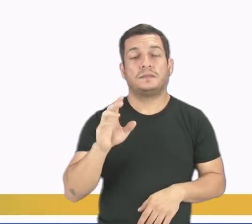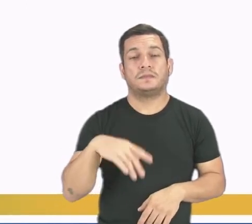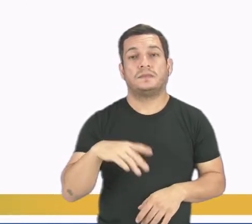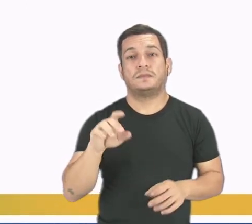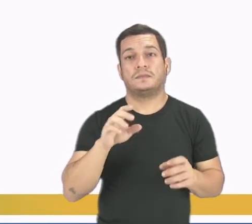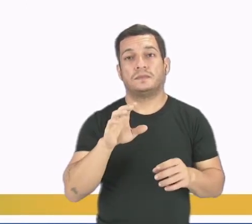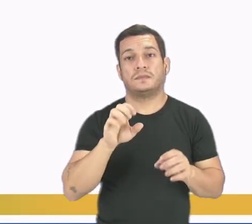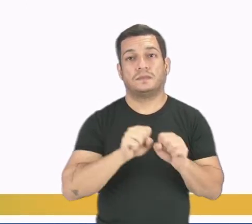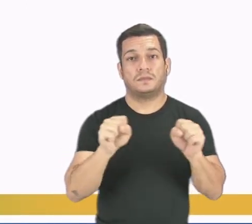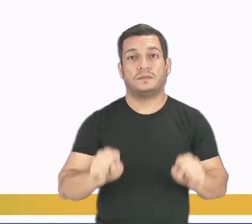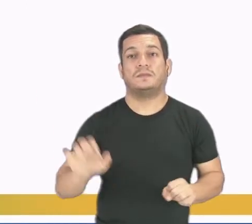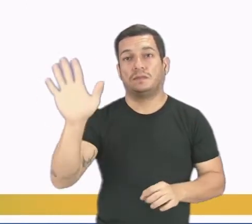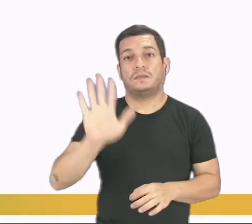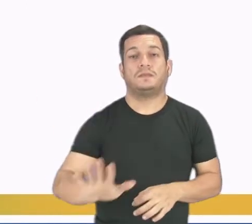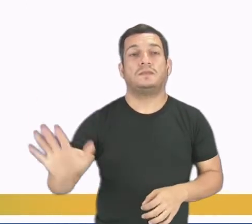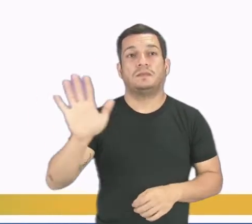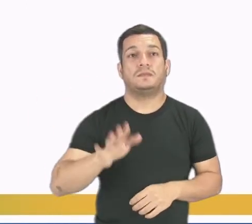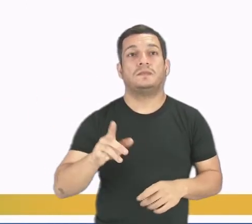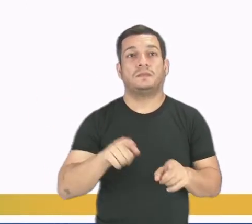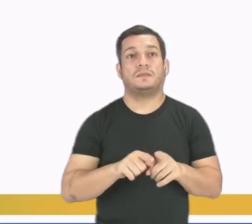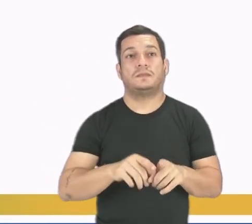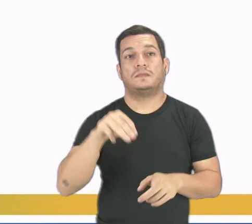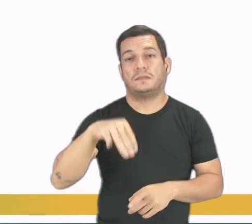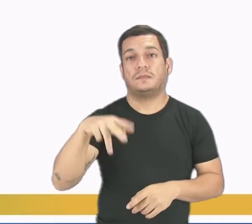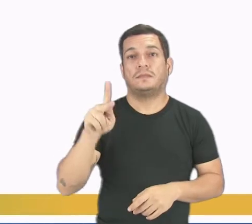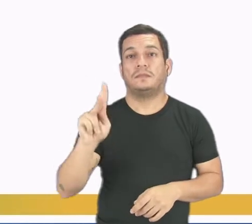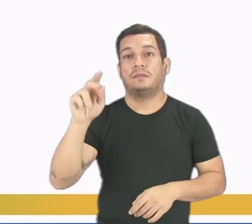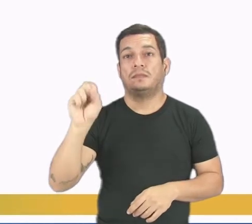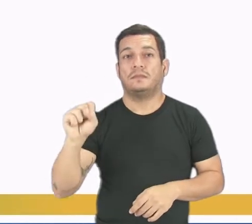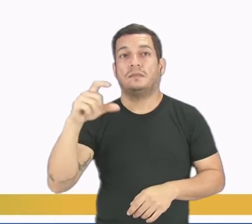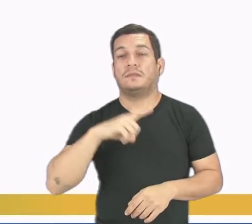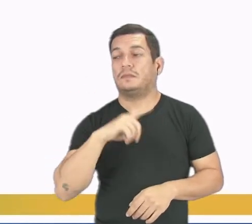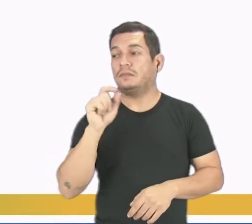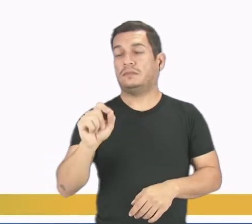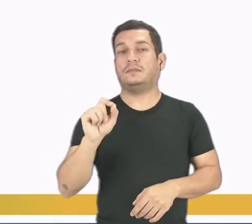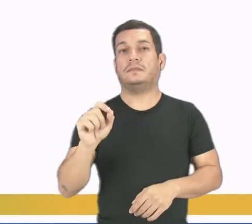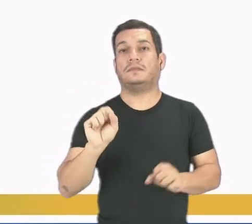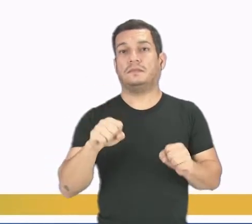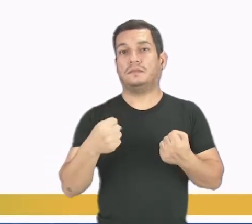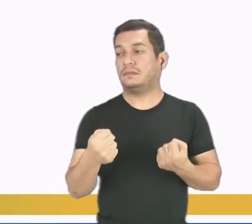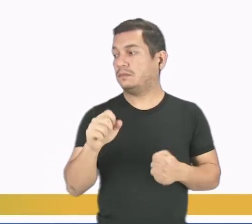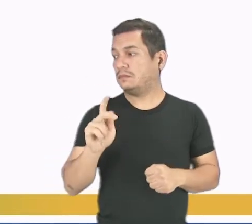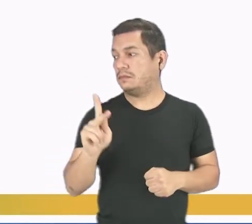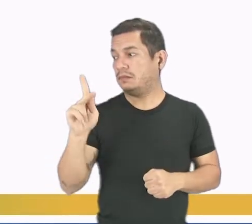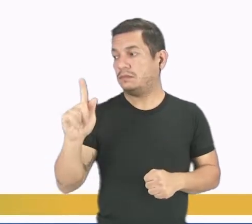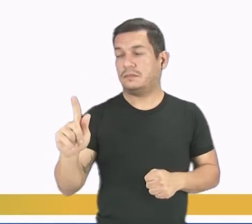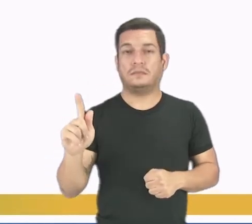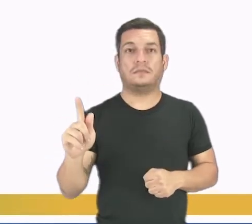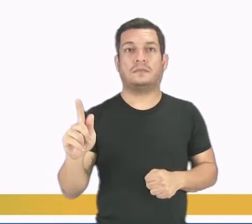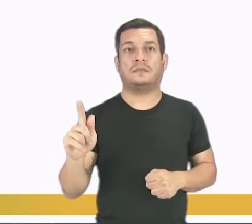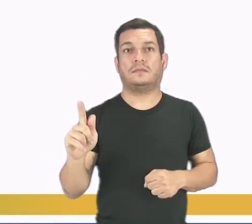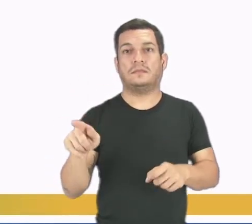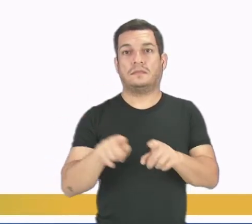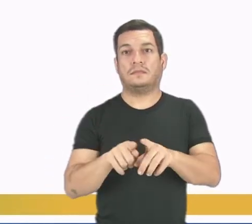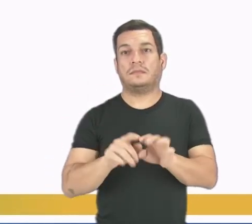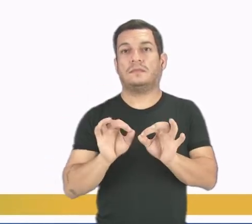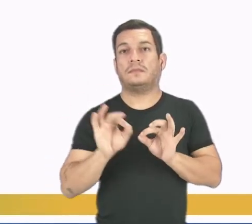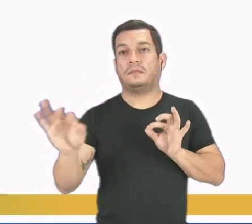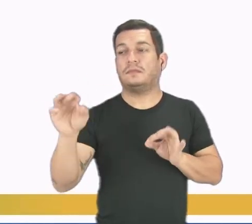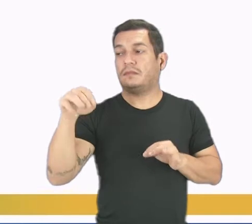gente determina o anti-horário como positivo, que seria o sentido em que o ângulo cresce numa